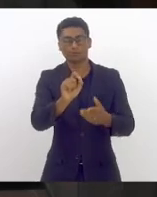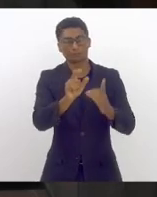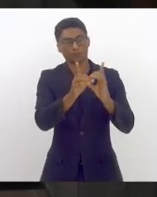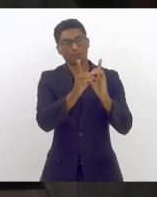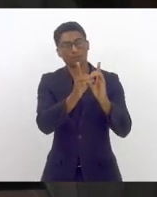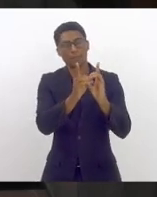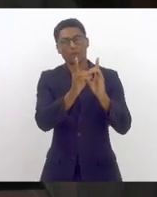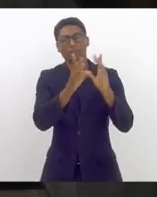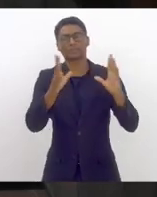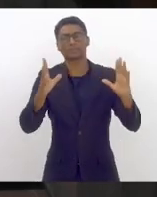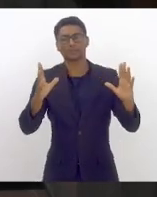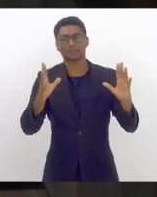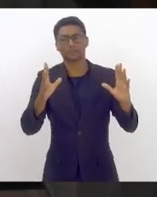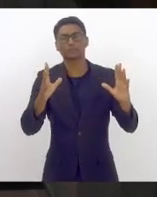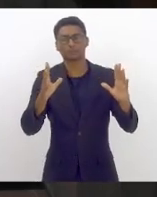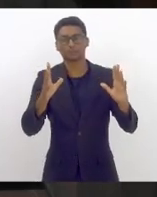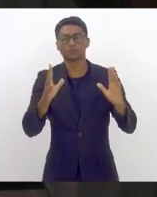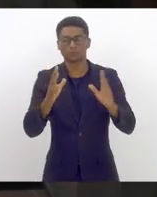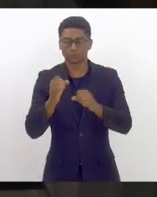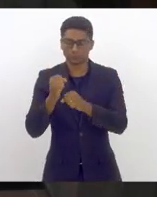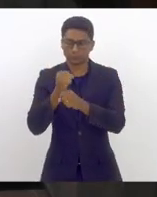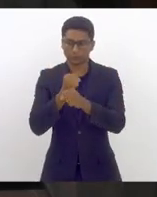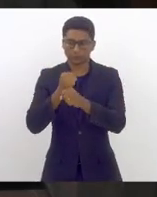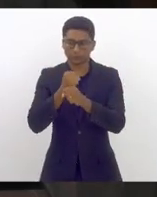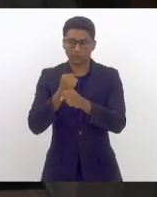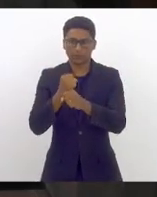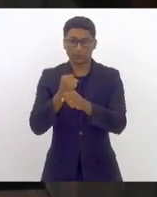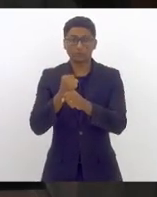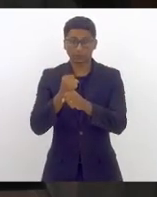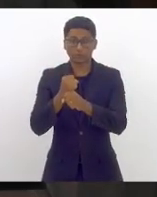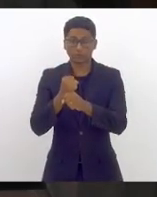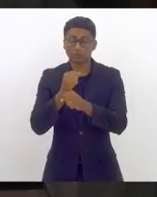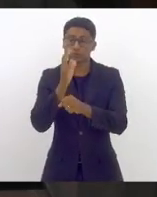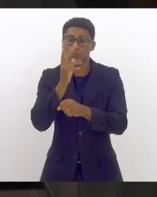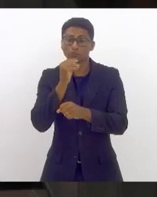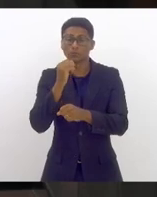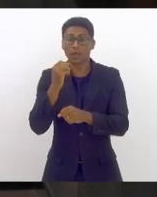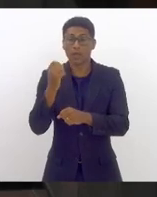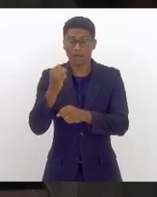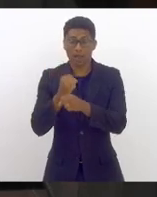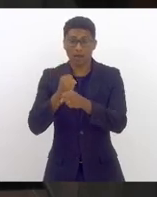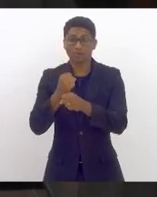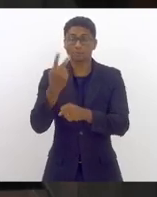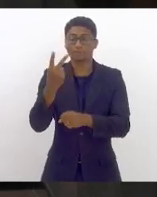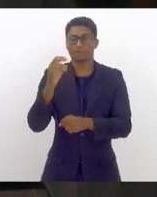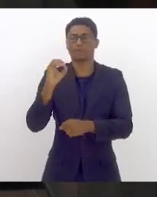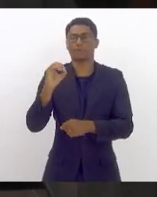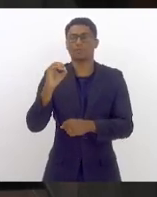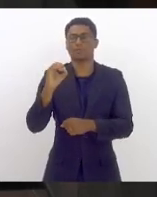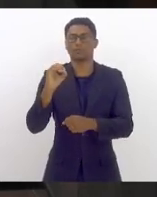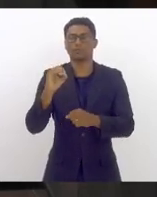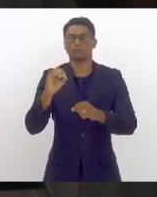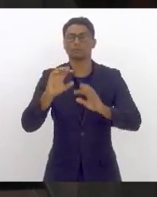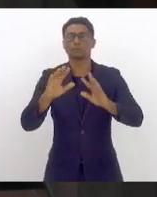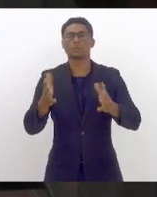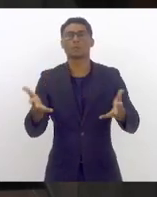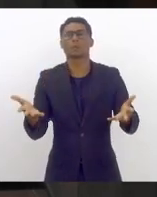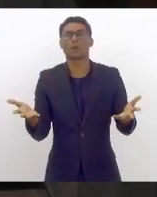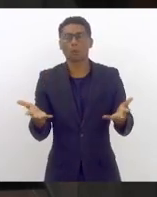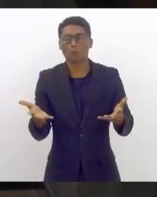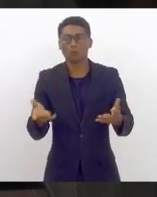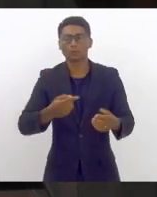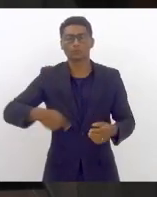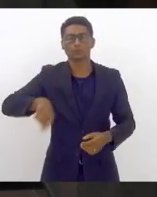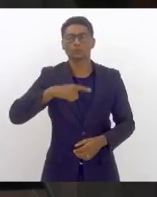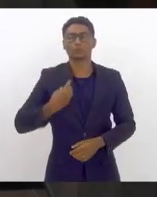décadas, começaram a ocorrer. E nós vivemos hoje num